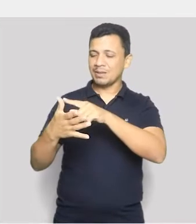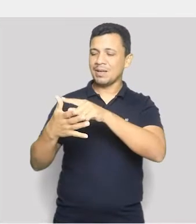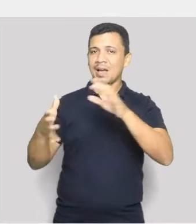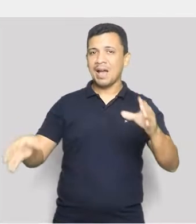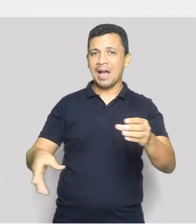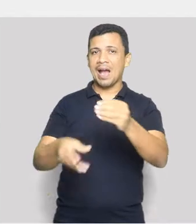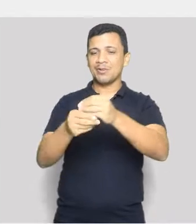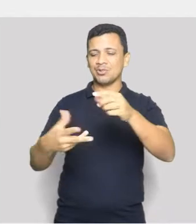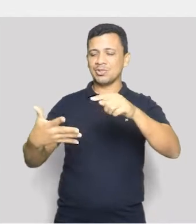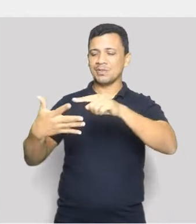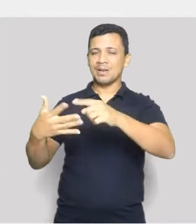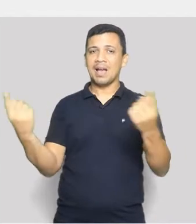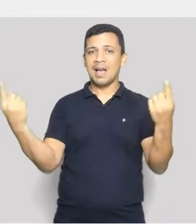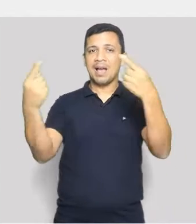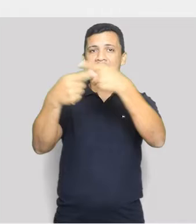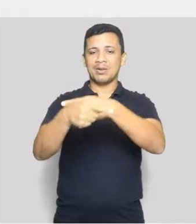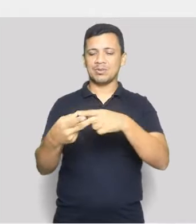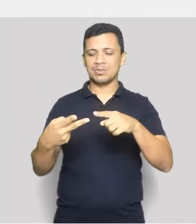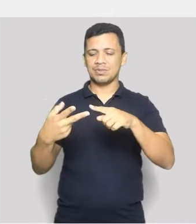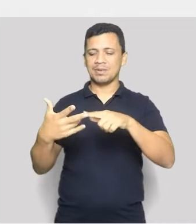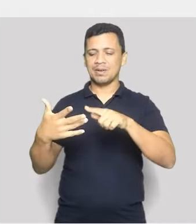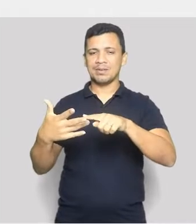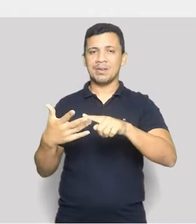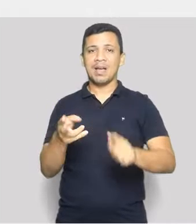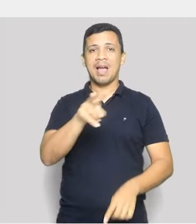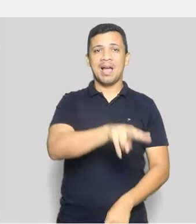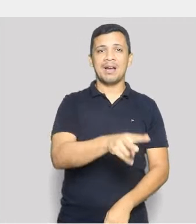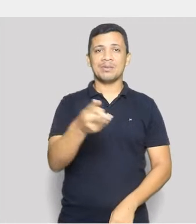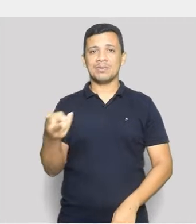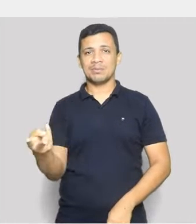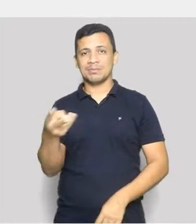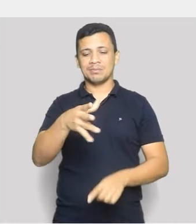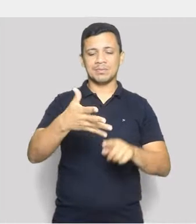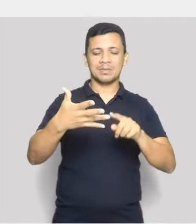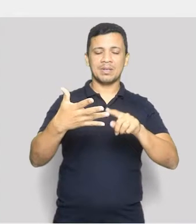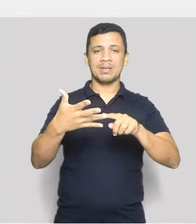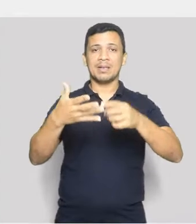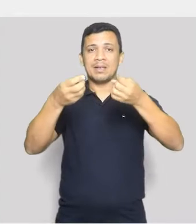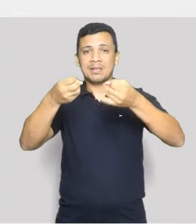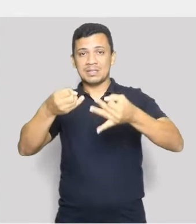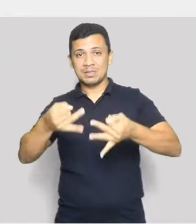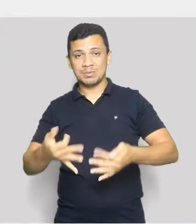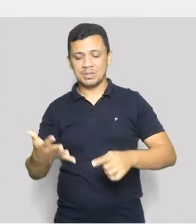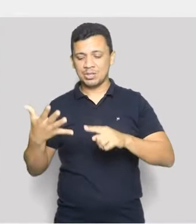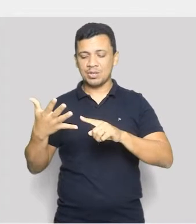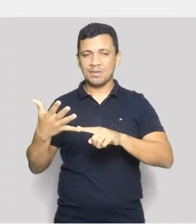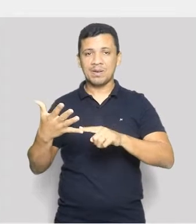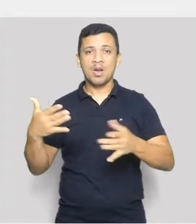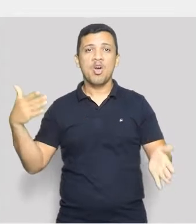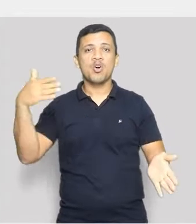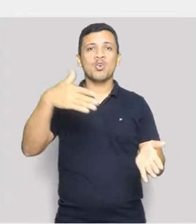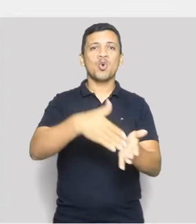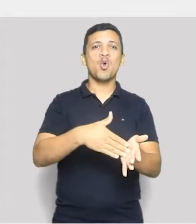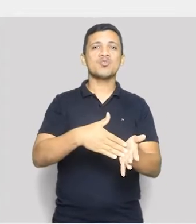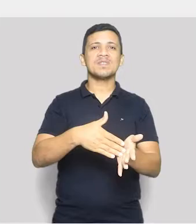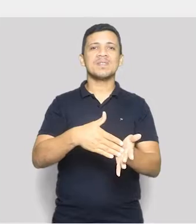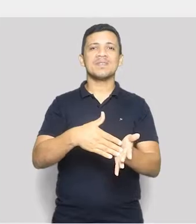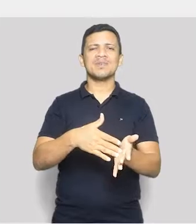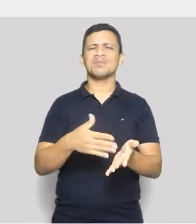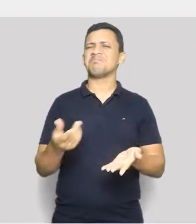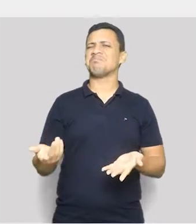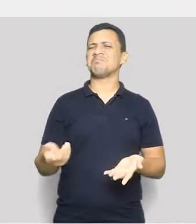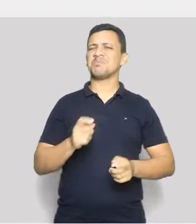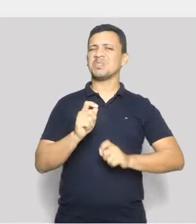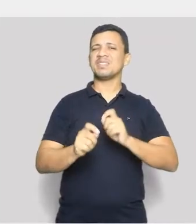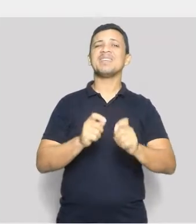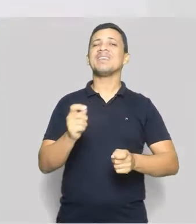aditiva, adversativa, alternativa, explicativa e conclusiva. O que são orações conclusivas? O nome está